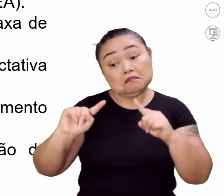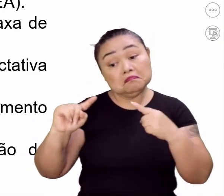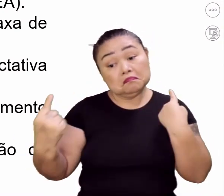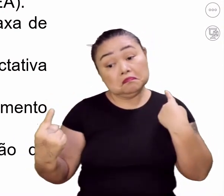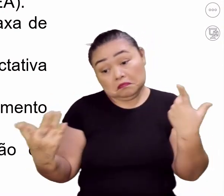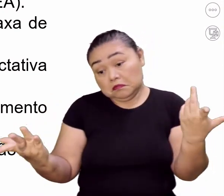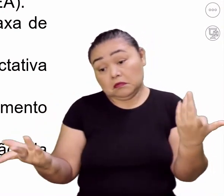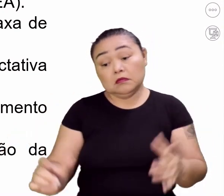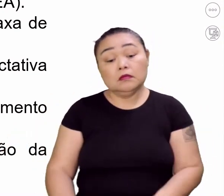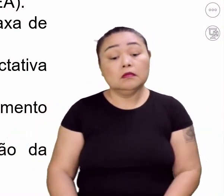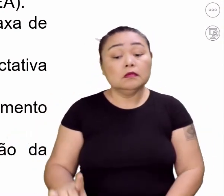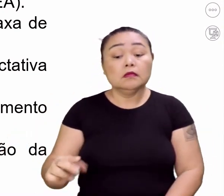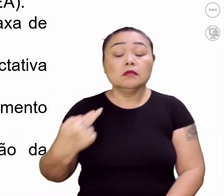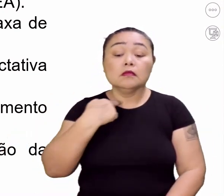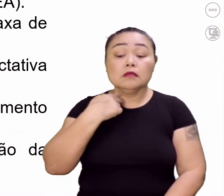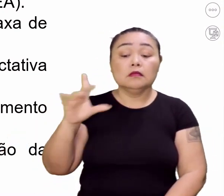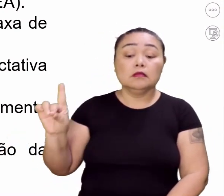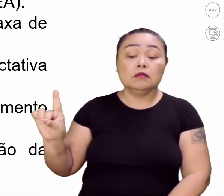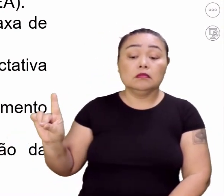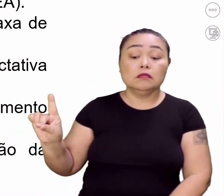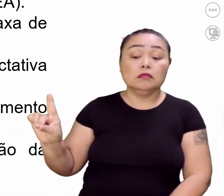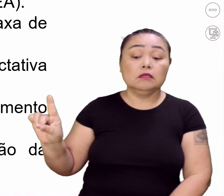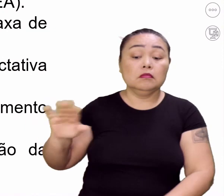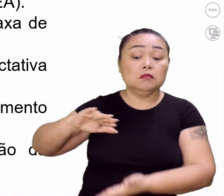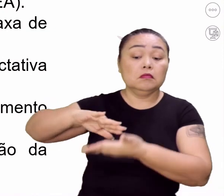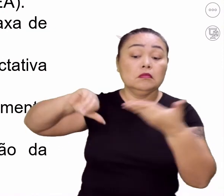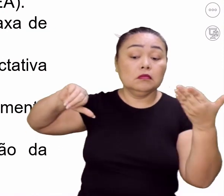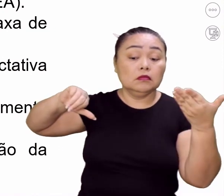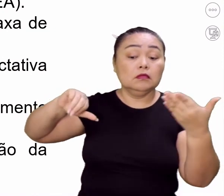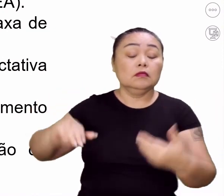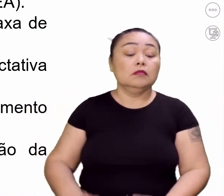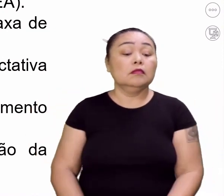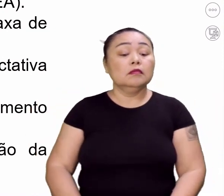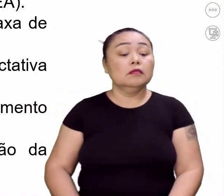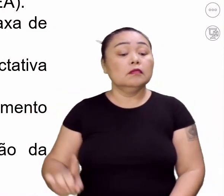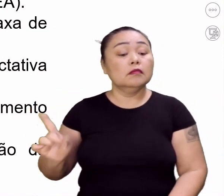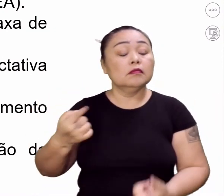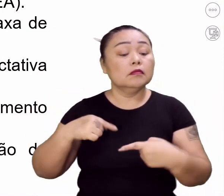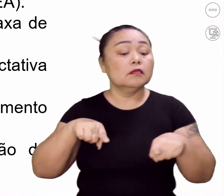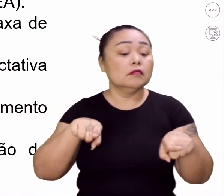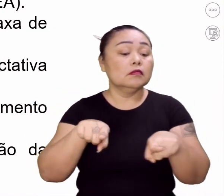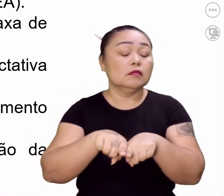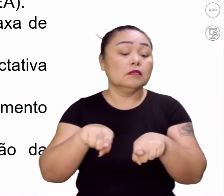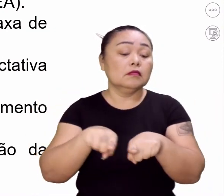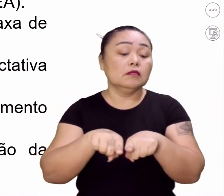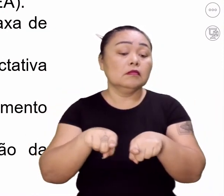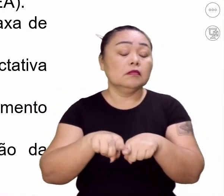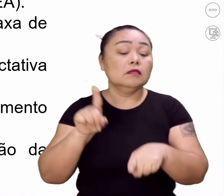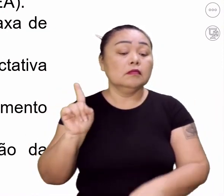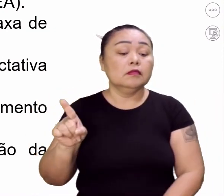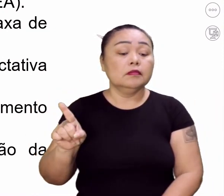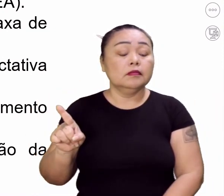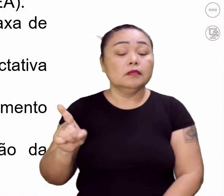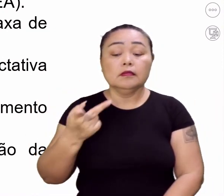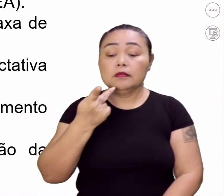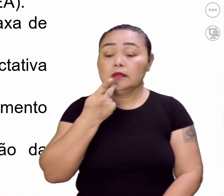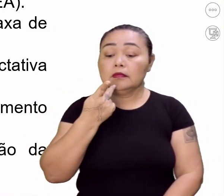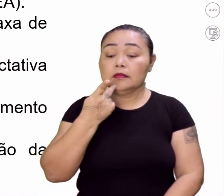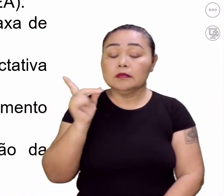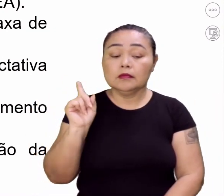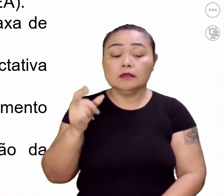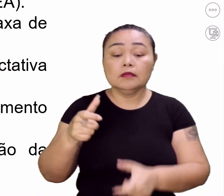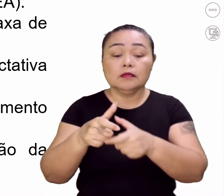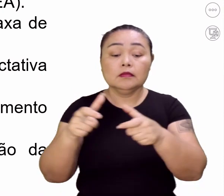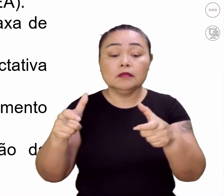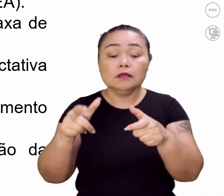Contraditório. Então, não pode ser a D. E aí, no caso aí também, ela fala o seguinte, ó, o